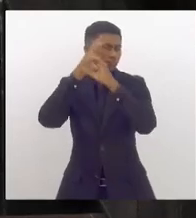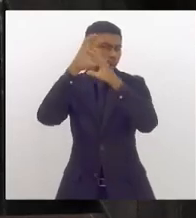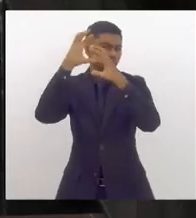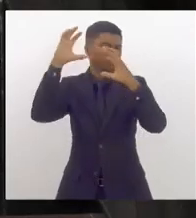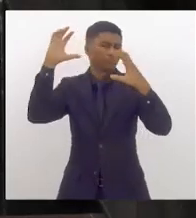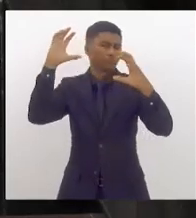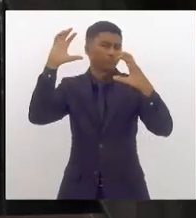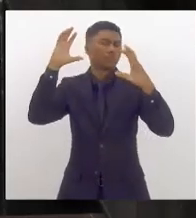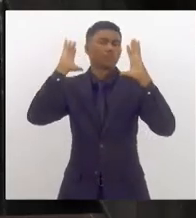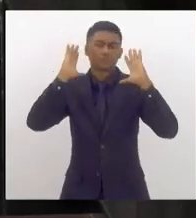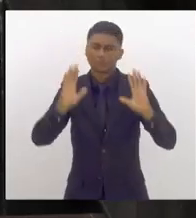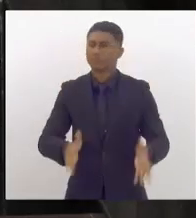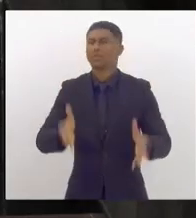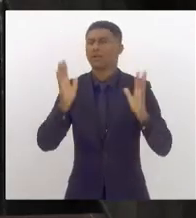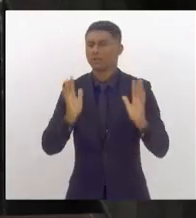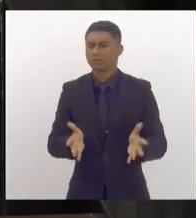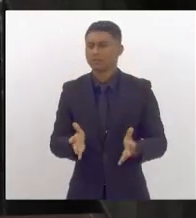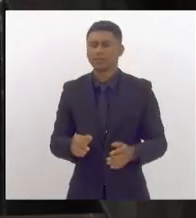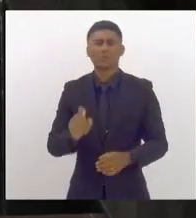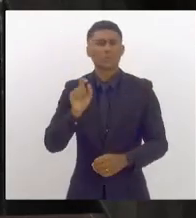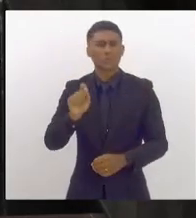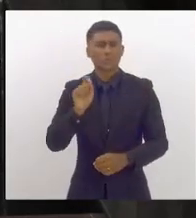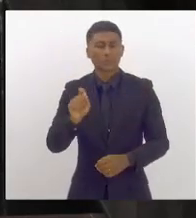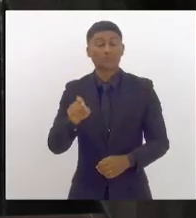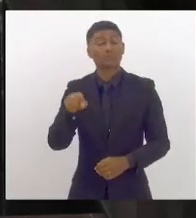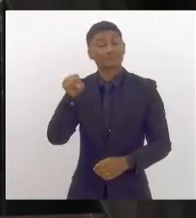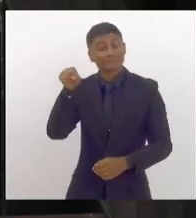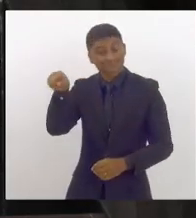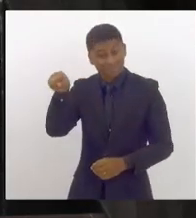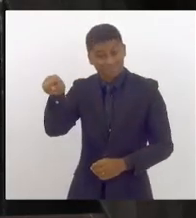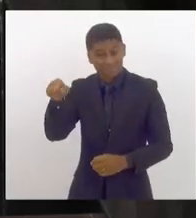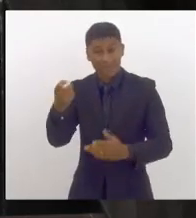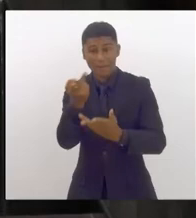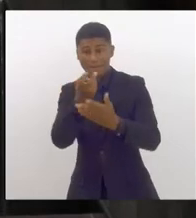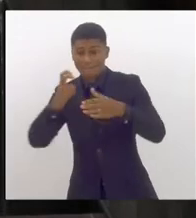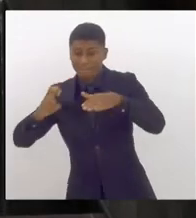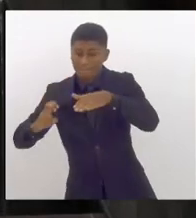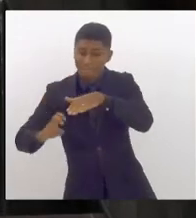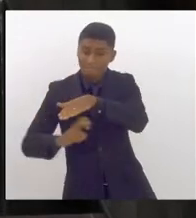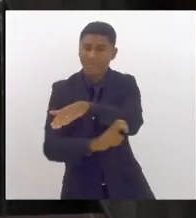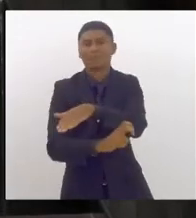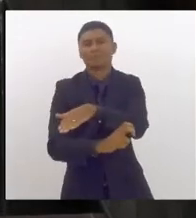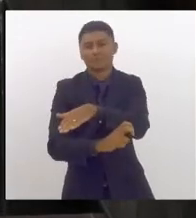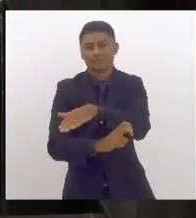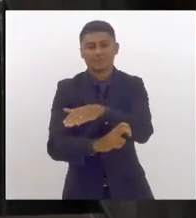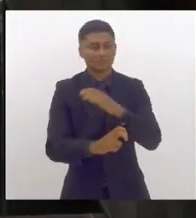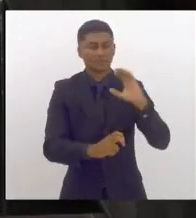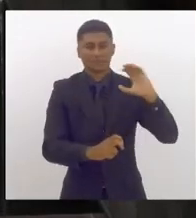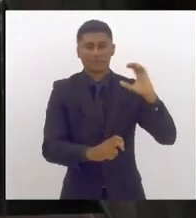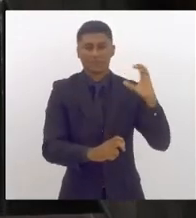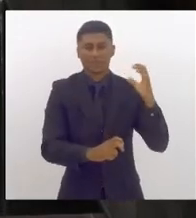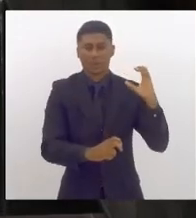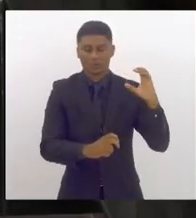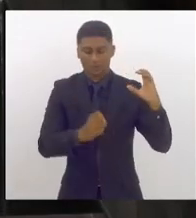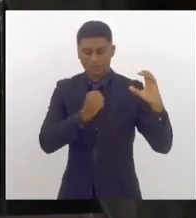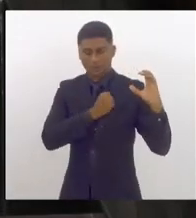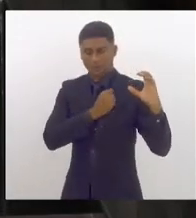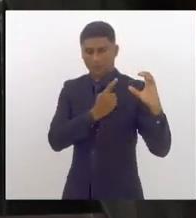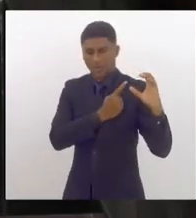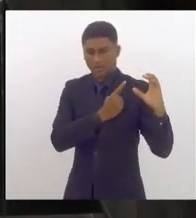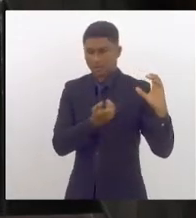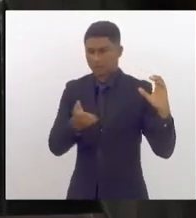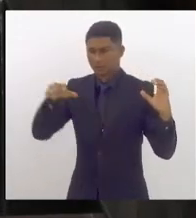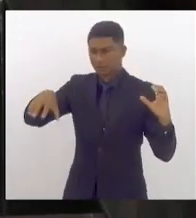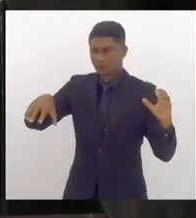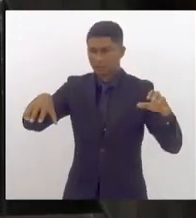histórico é que um dia possa ter uma linha de metrô ligando Niterói e São Gonçalo pelo menos até